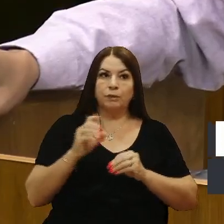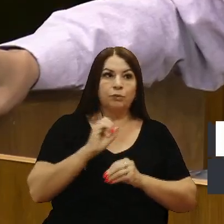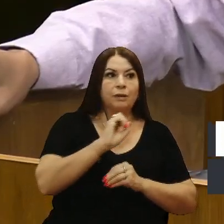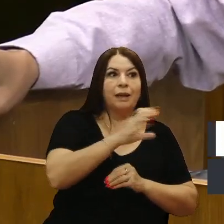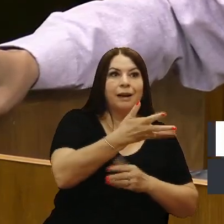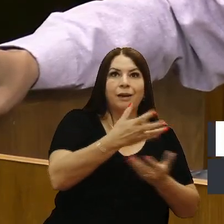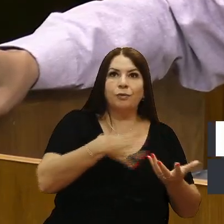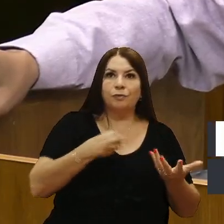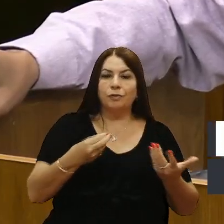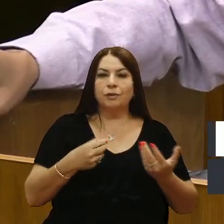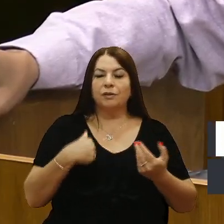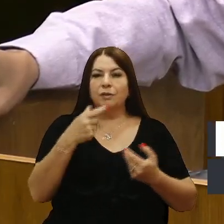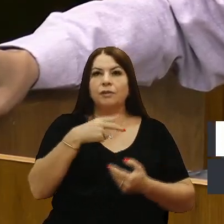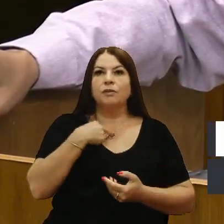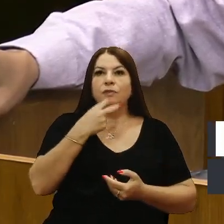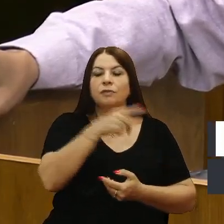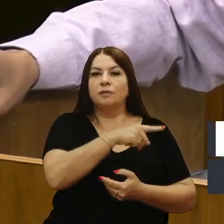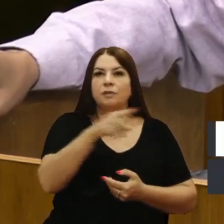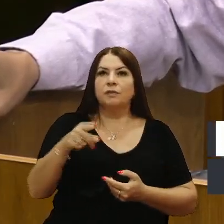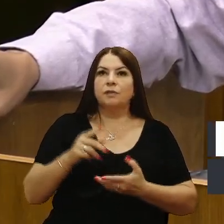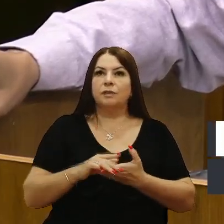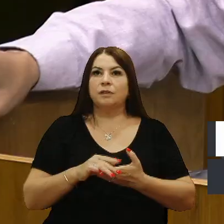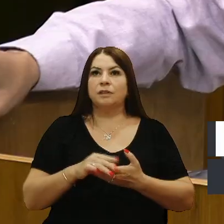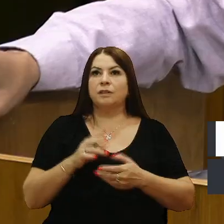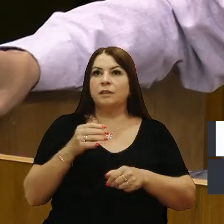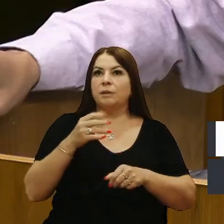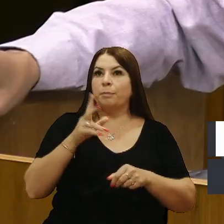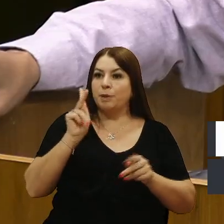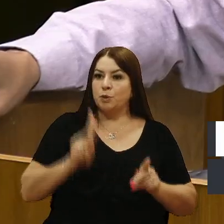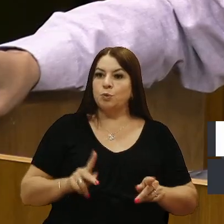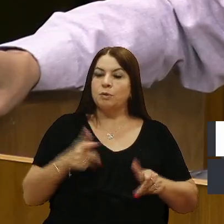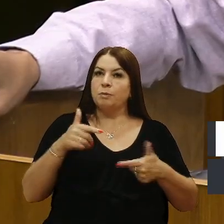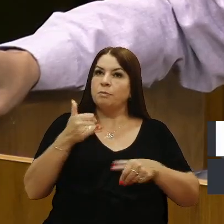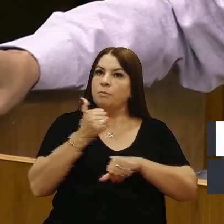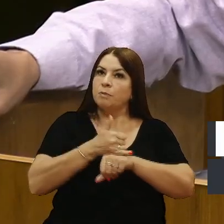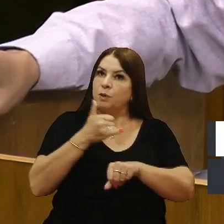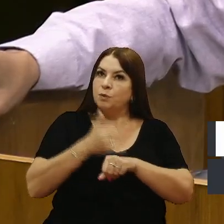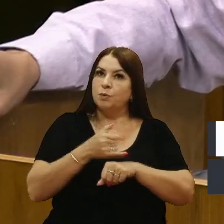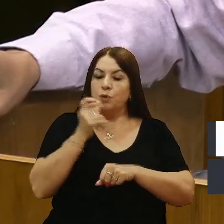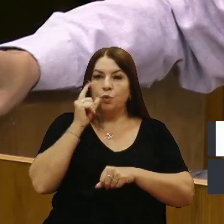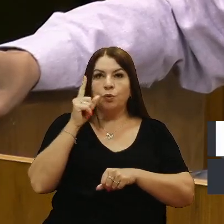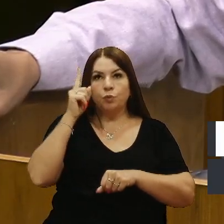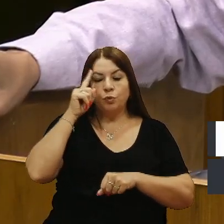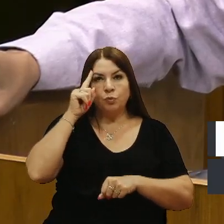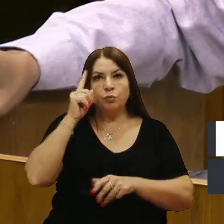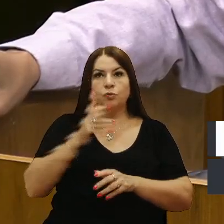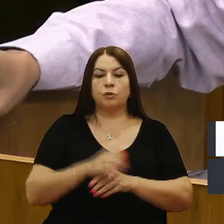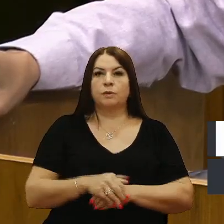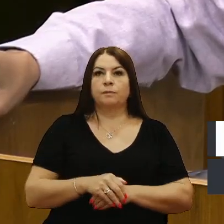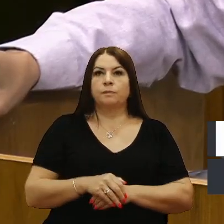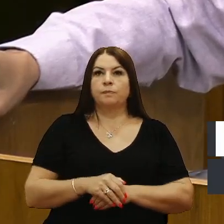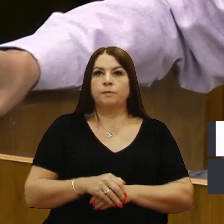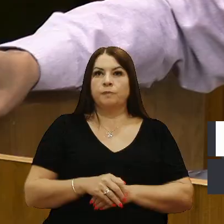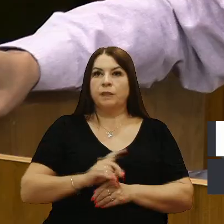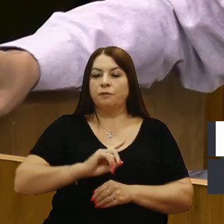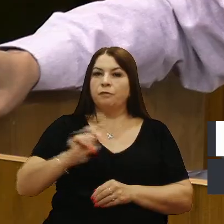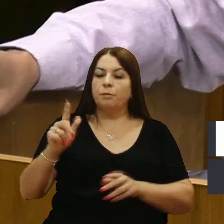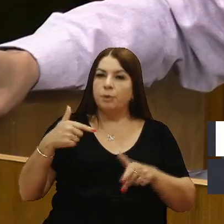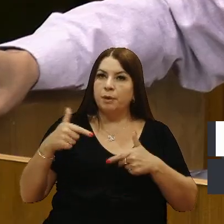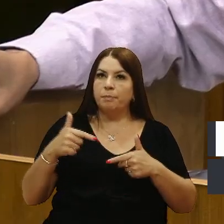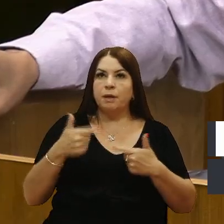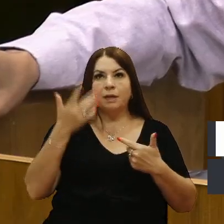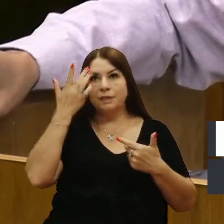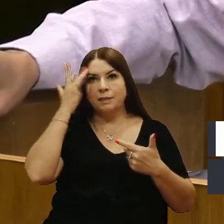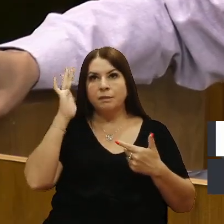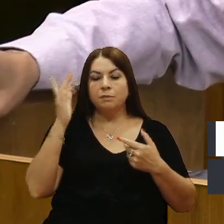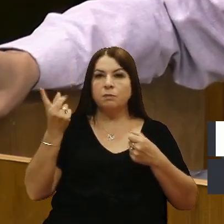filhos. Estou aqui para ser a voz daquele metalúrgico que acorda todos os dias, vai para o trabalho e nem